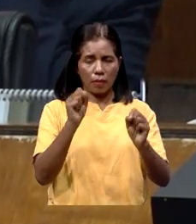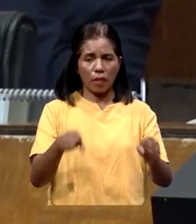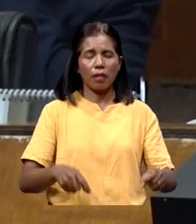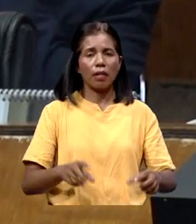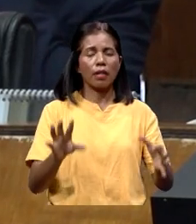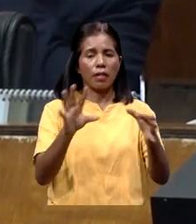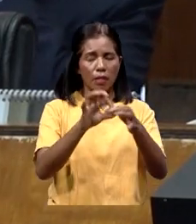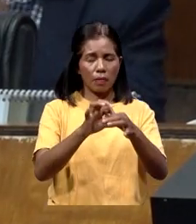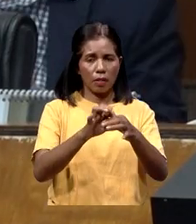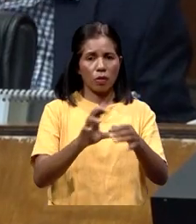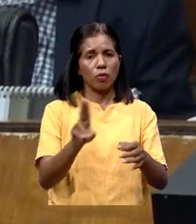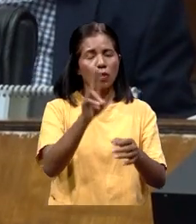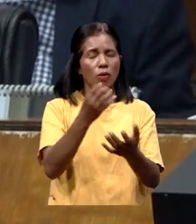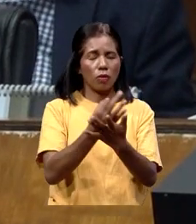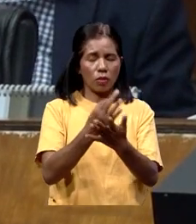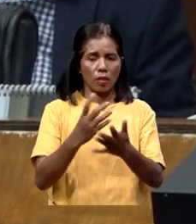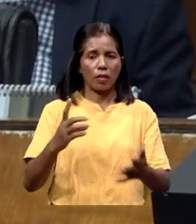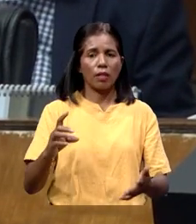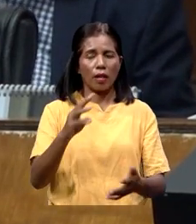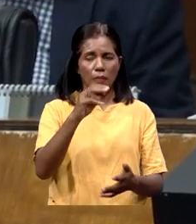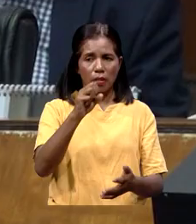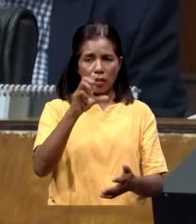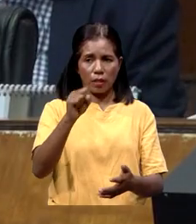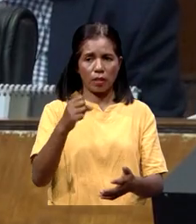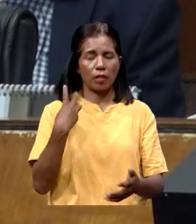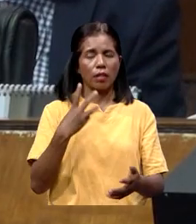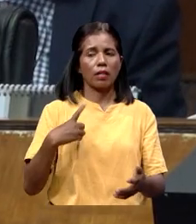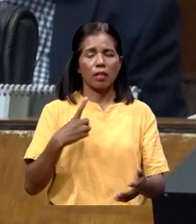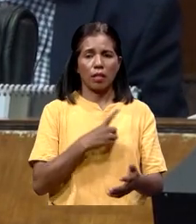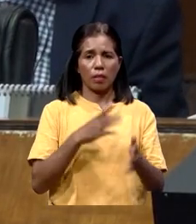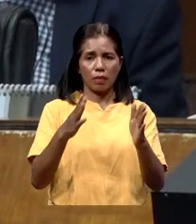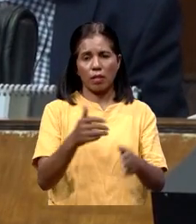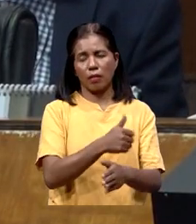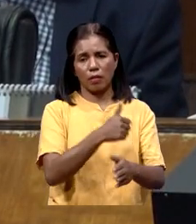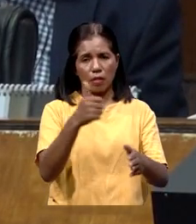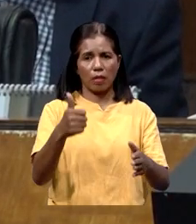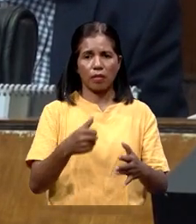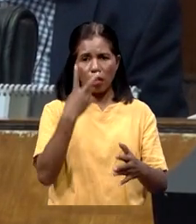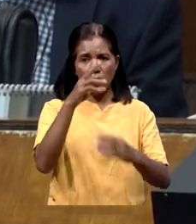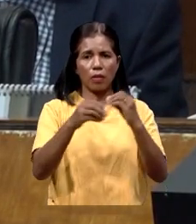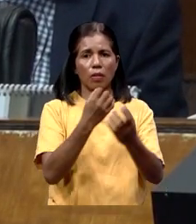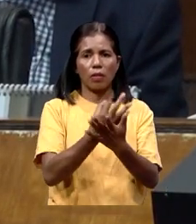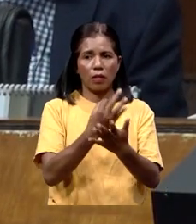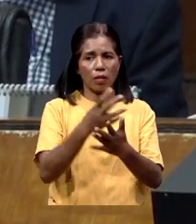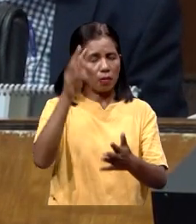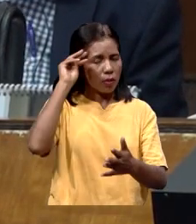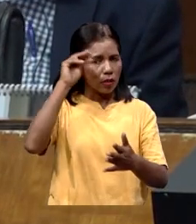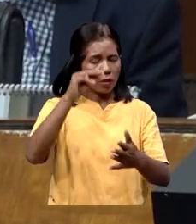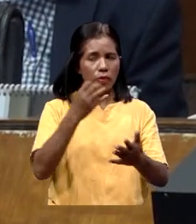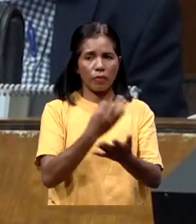do INSS, deputado Balu, também te colhe fundo de reserva de segurança social, ministro das Finanças, serviço